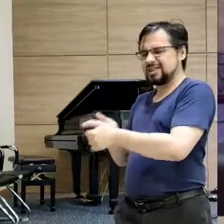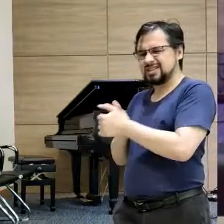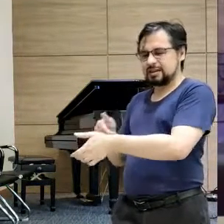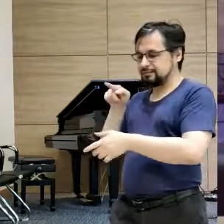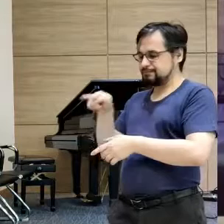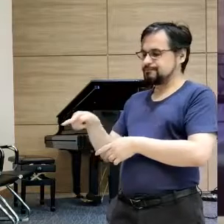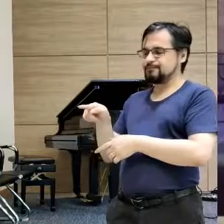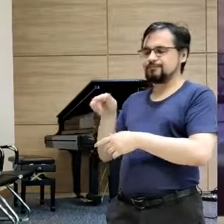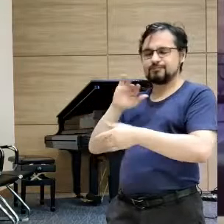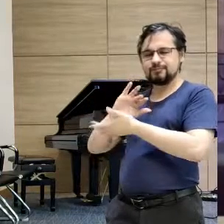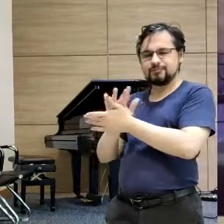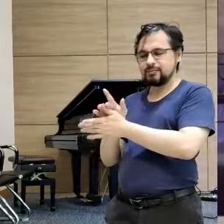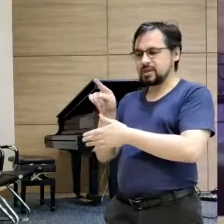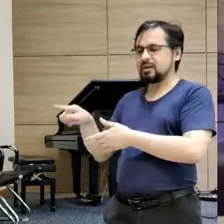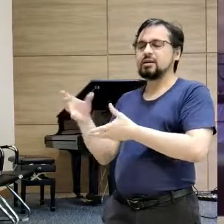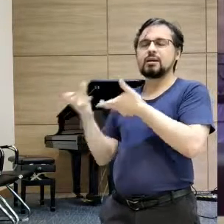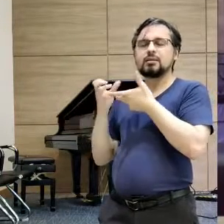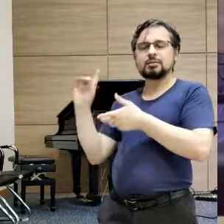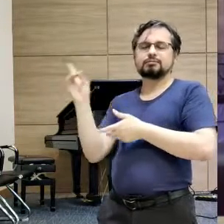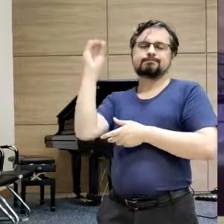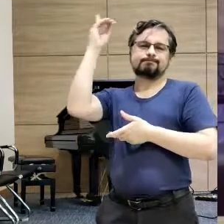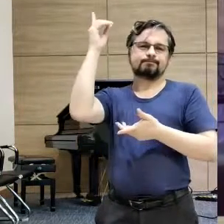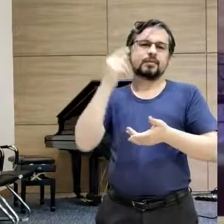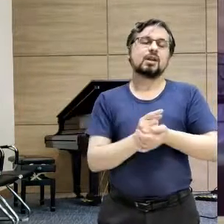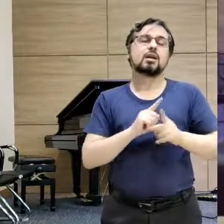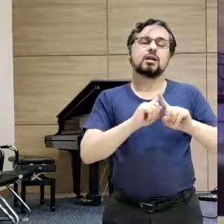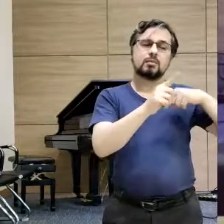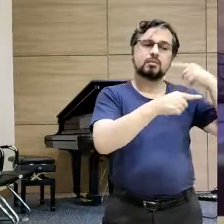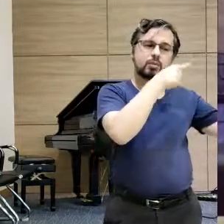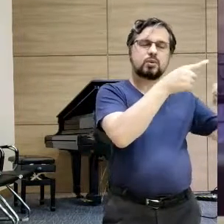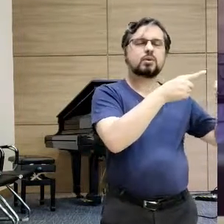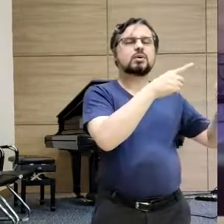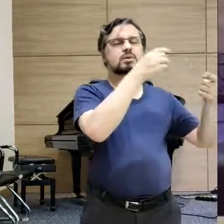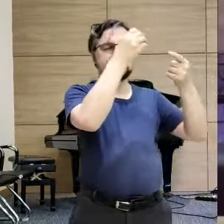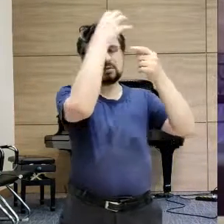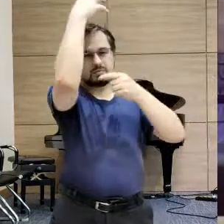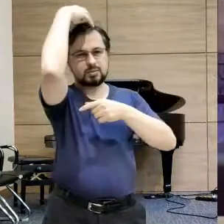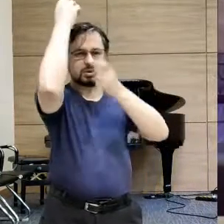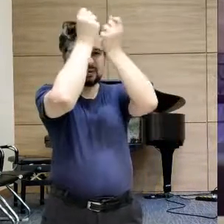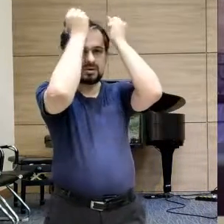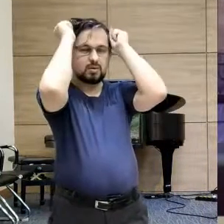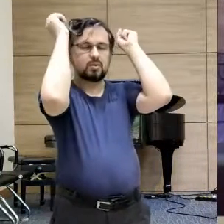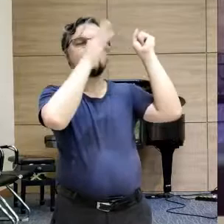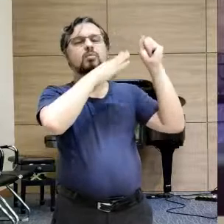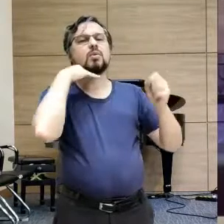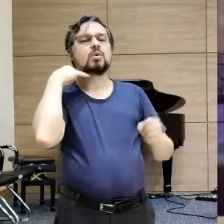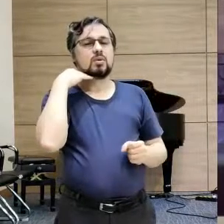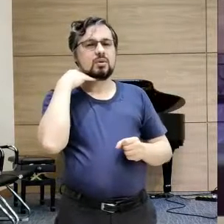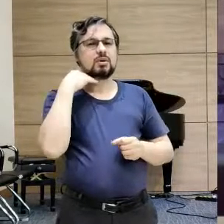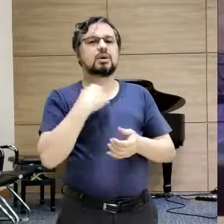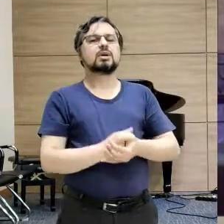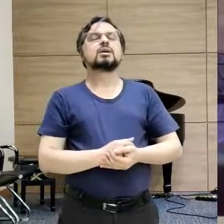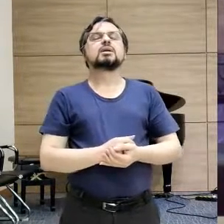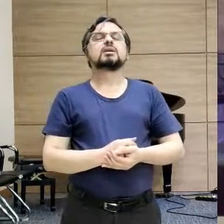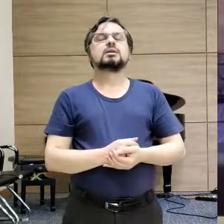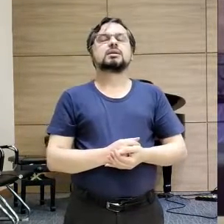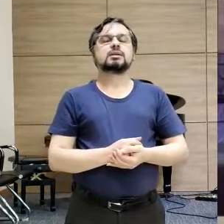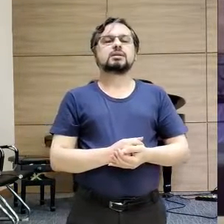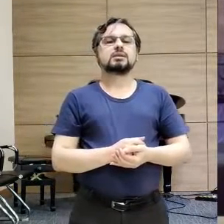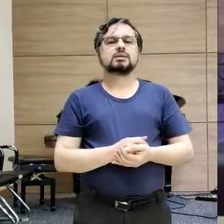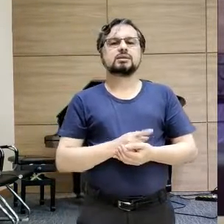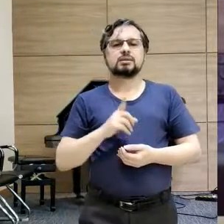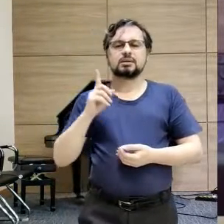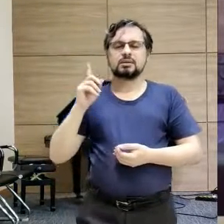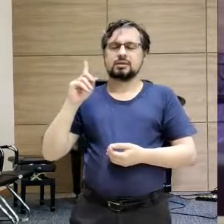Samuel, capítulo 2, depois do capítulo 5, quando morre o rei Saul, ele é erigido rei em Hebron, capítulo 2, e